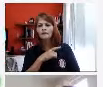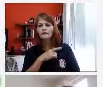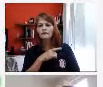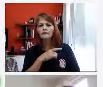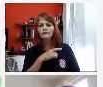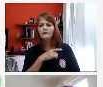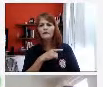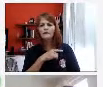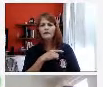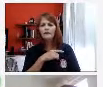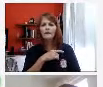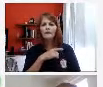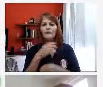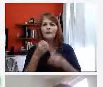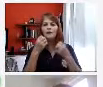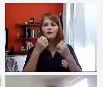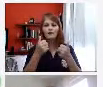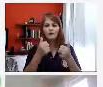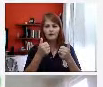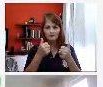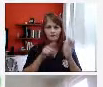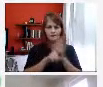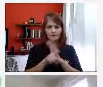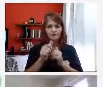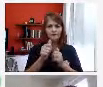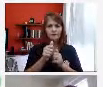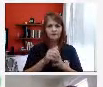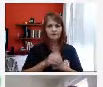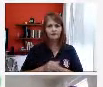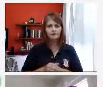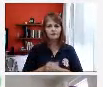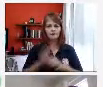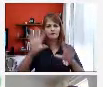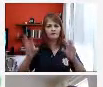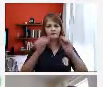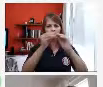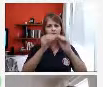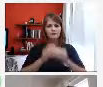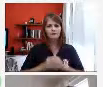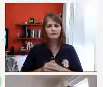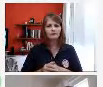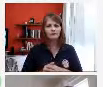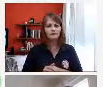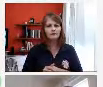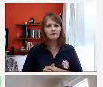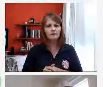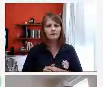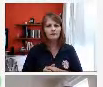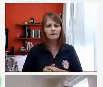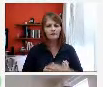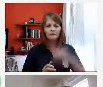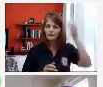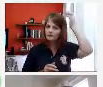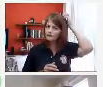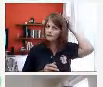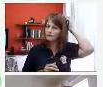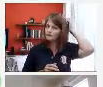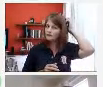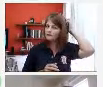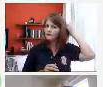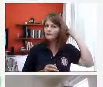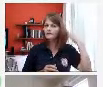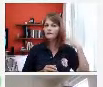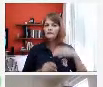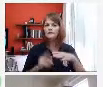Certo, tá bom, então vamos. Vamos adicionar ele aqui. Vamos lá. Ver a pergunta. Pronto,